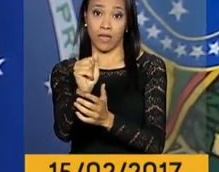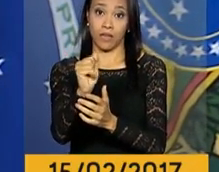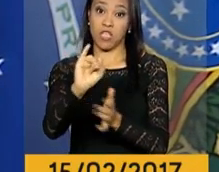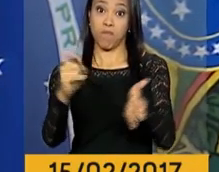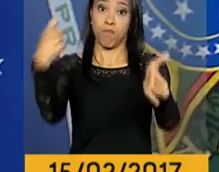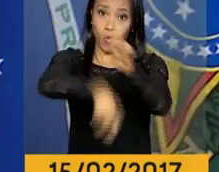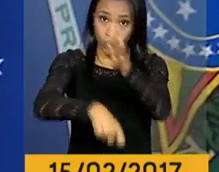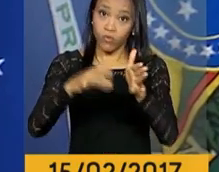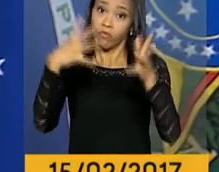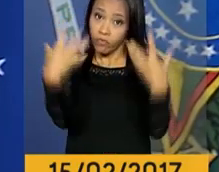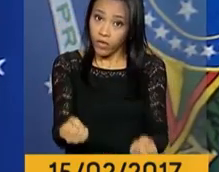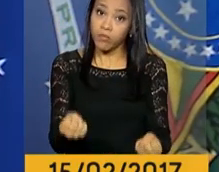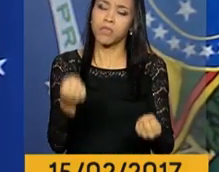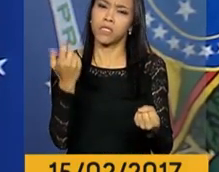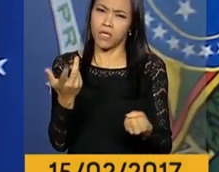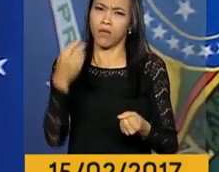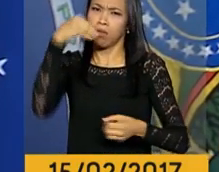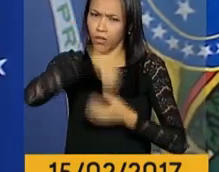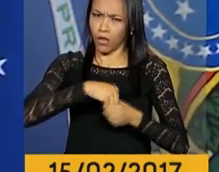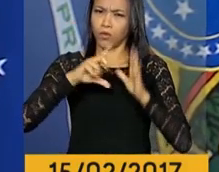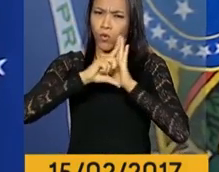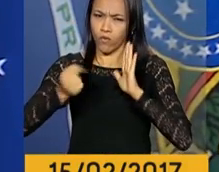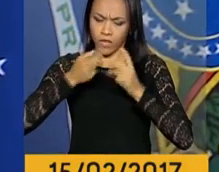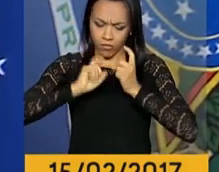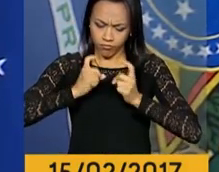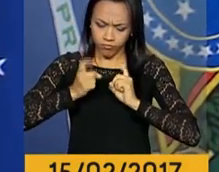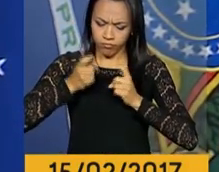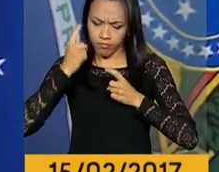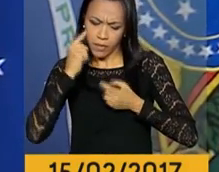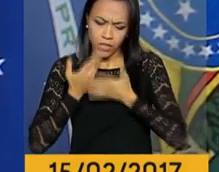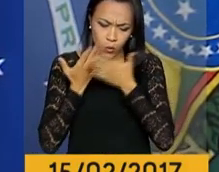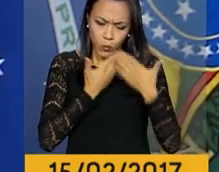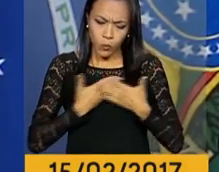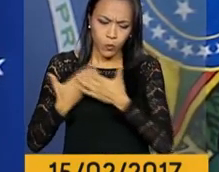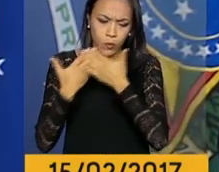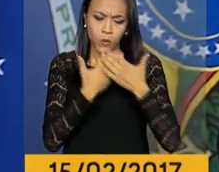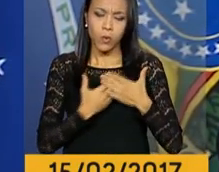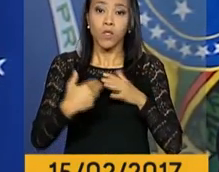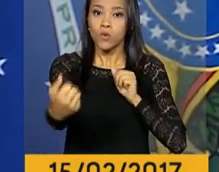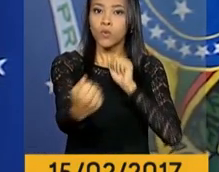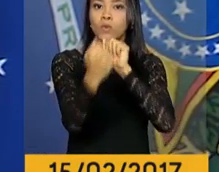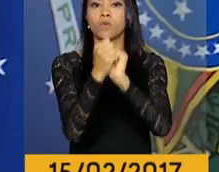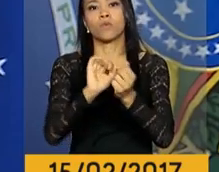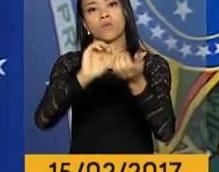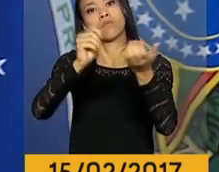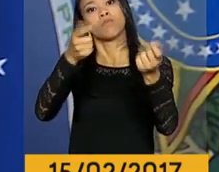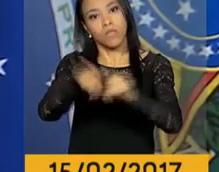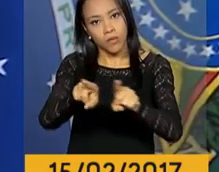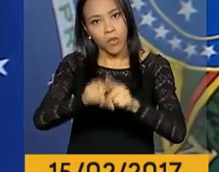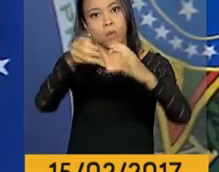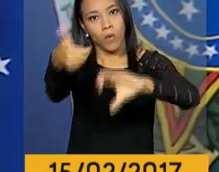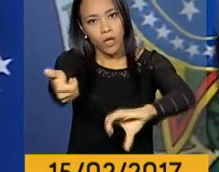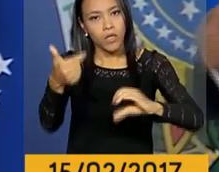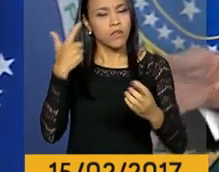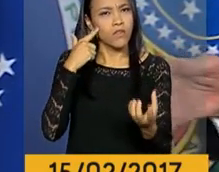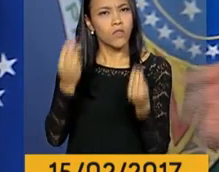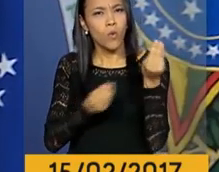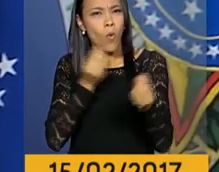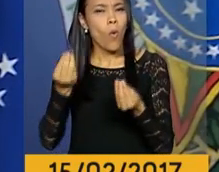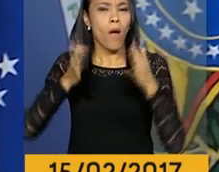trabalhar e o Palácio tá trabalhando nisso juntamente com o Congresso Nacional para que nós possamos eh num dado momento